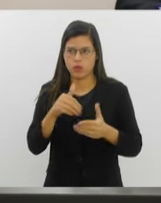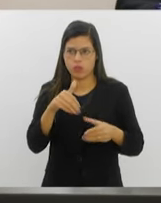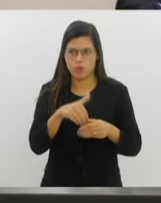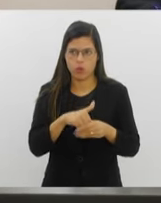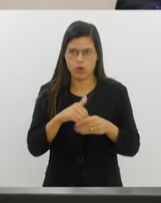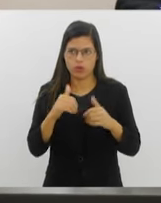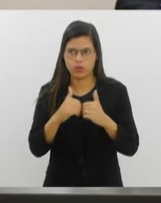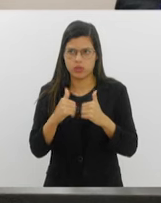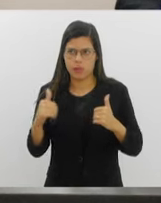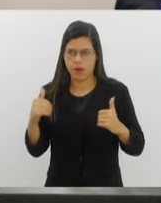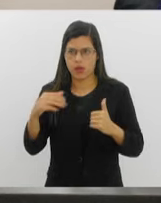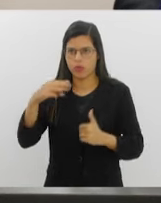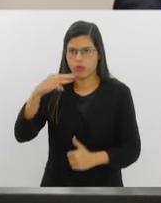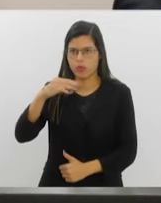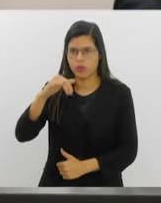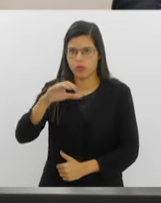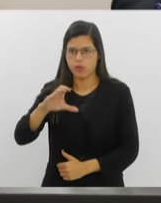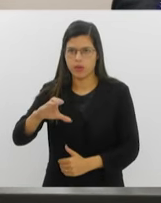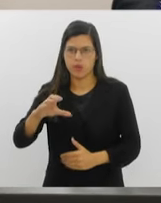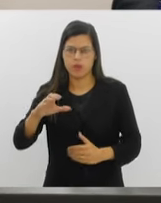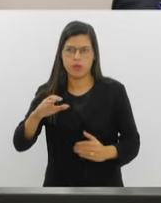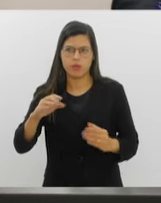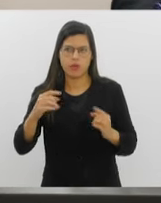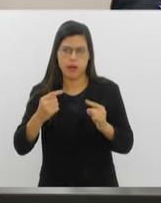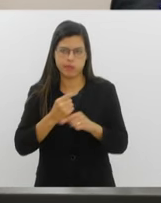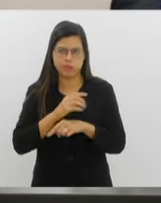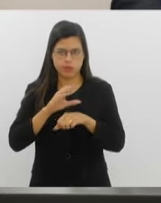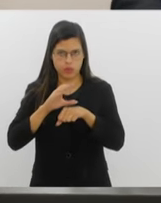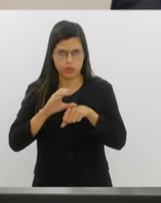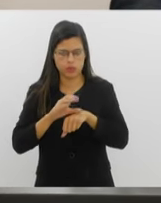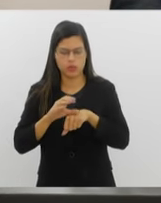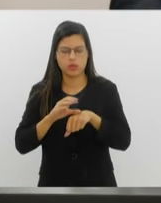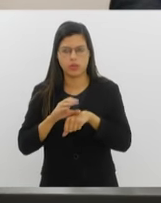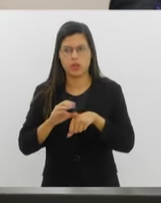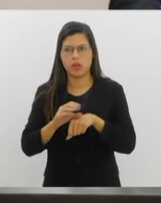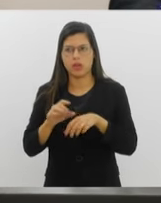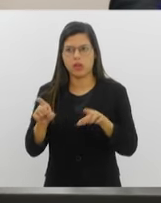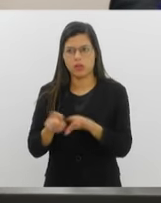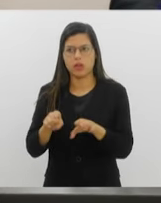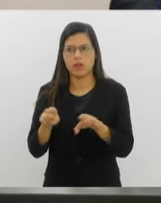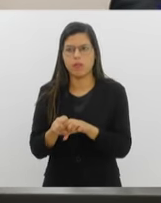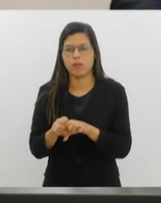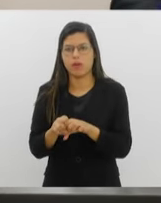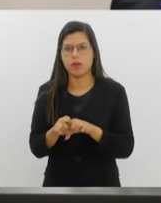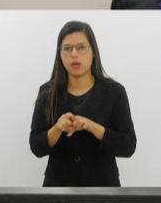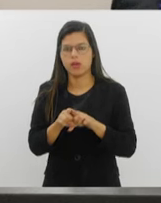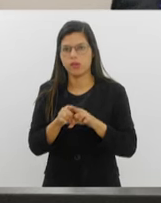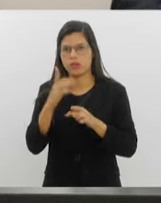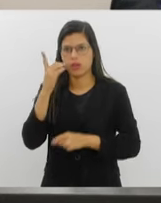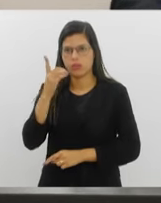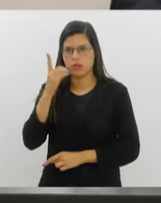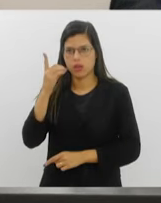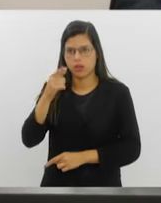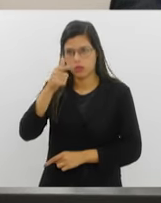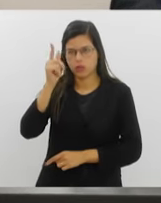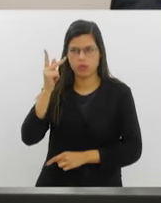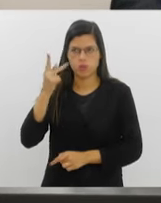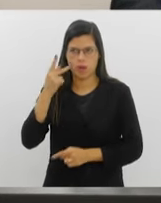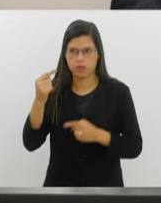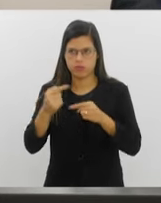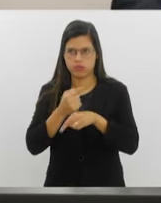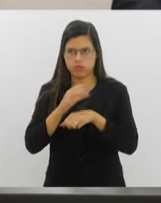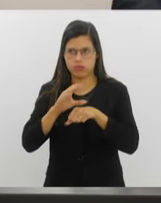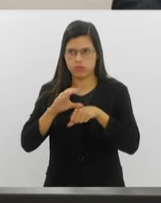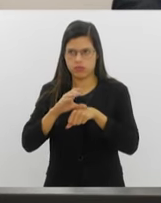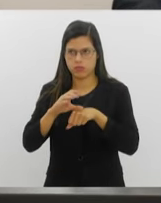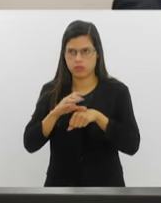deputado Carlos Mink, pela inconstitucionalidade, e também há voto também do deputado Luiz Paulo pela inconstitucionalidade.